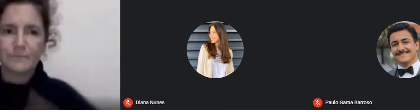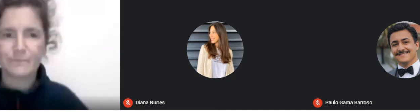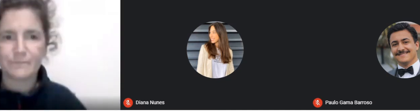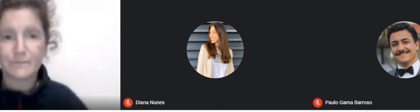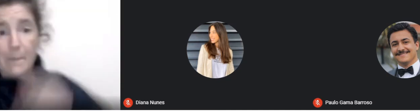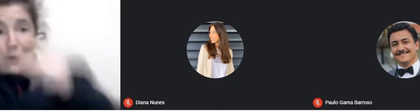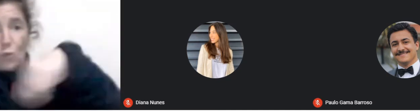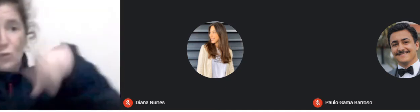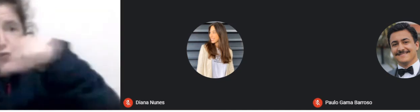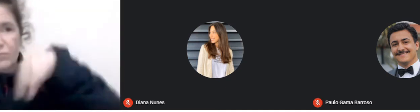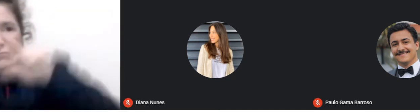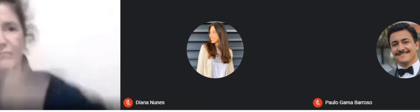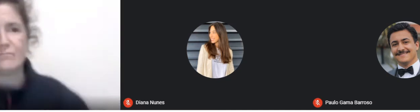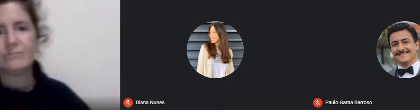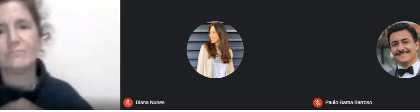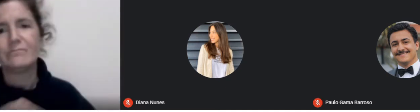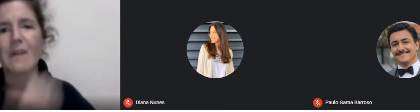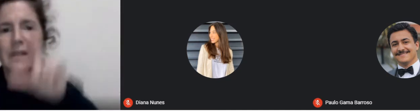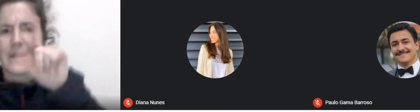Obrigada.